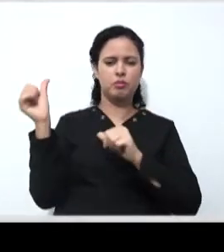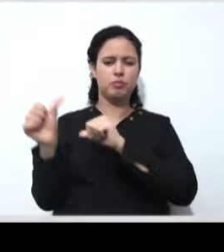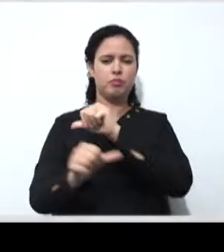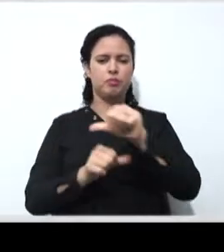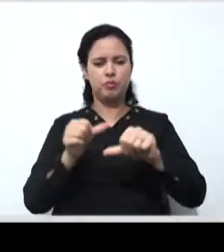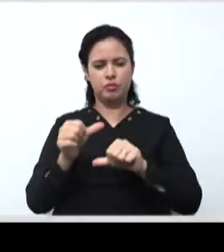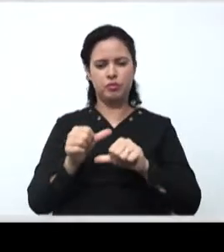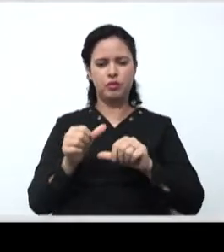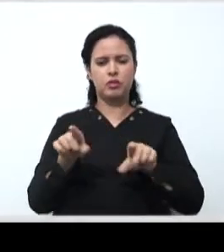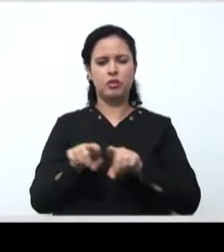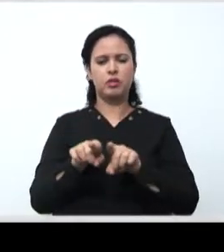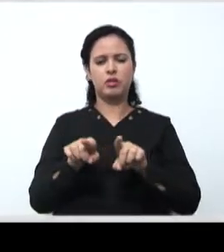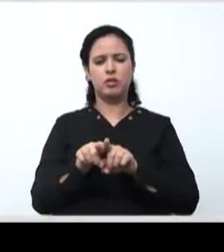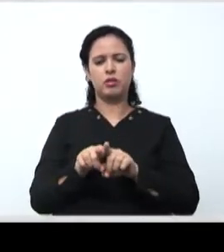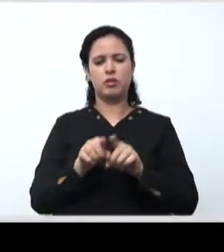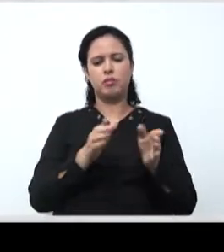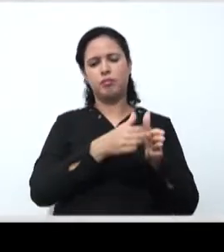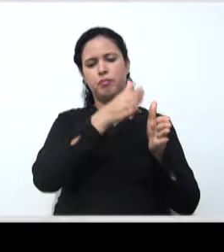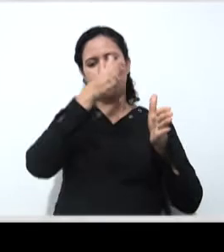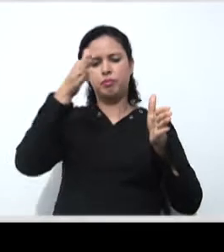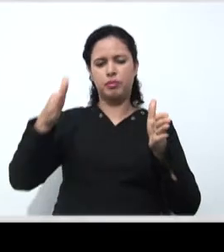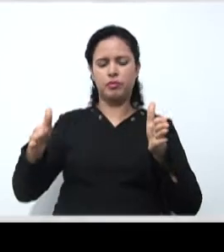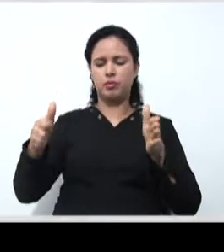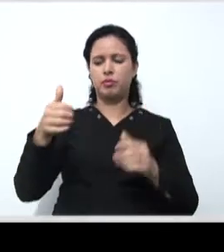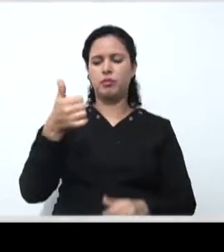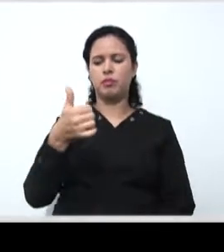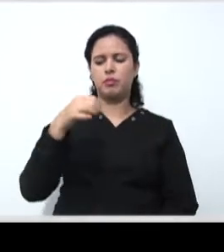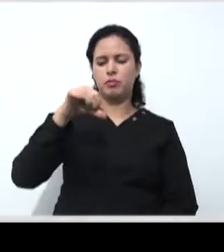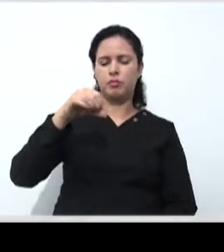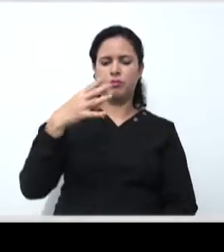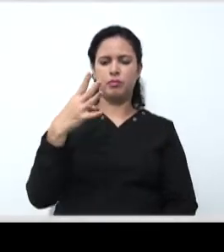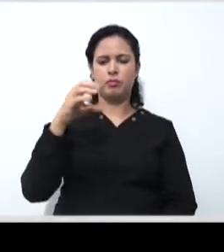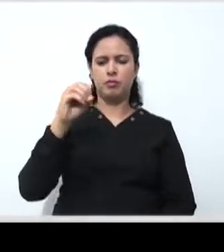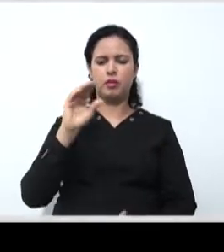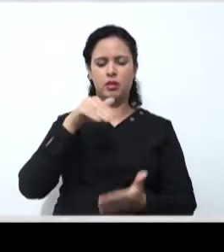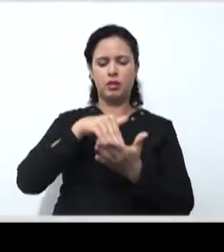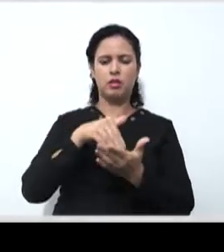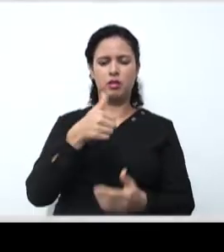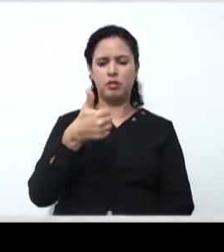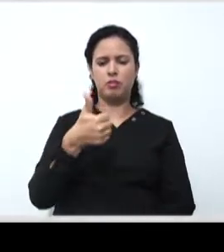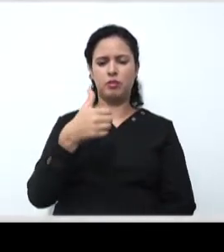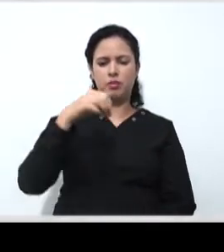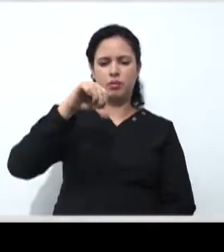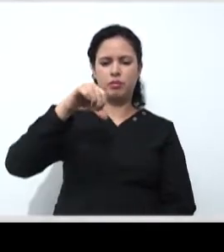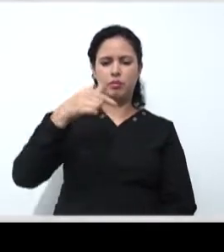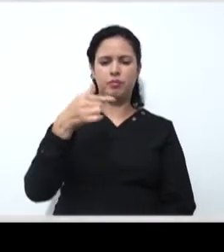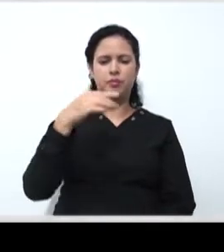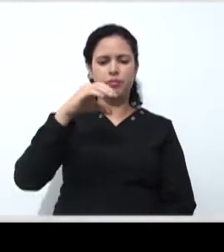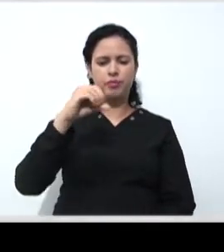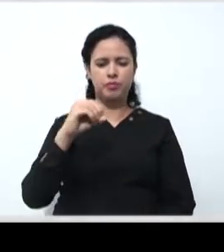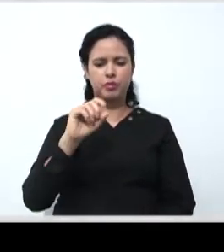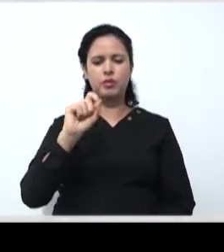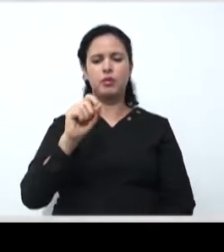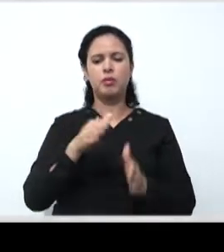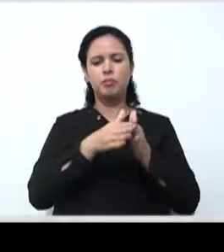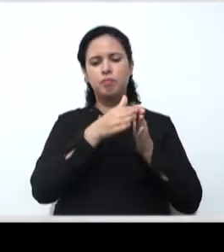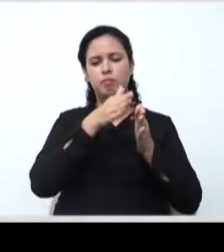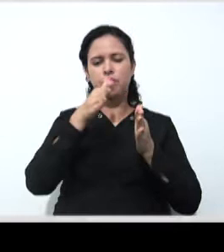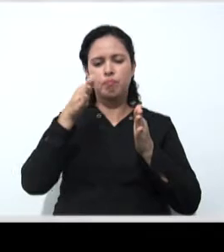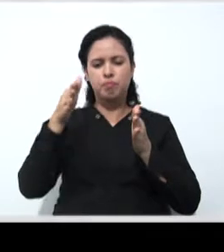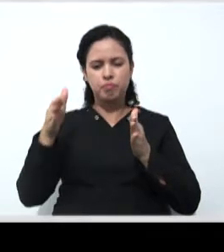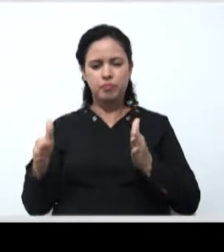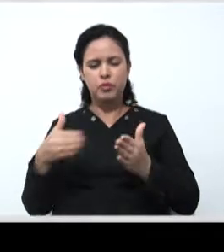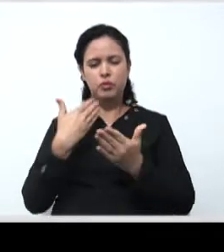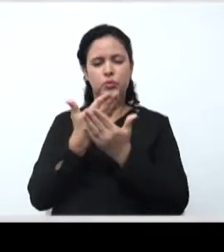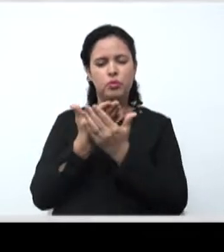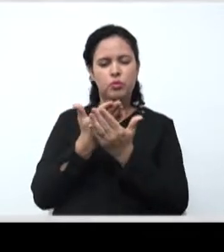1940-1970, marcado principalmente pelo estudo sobre obras e traços da personalidade